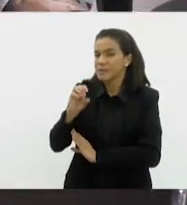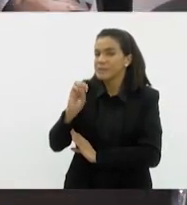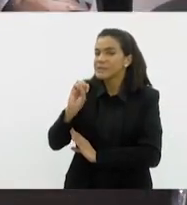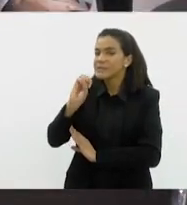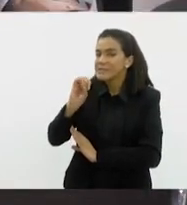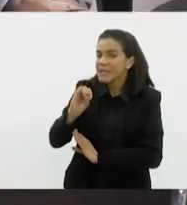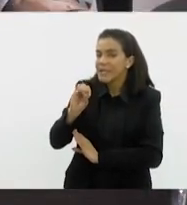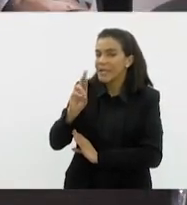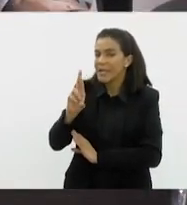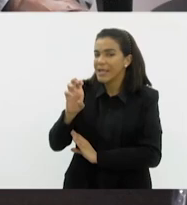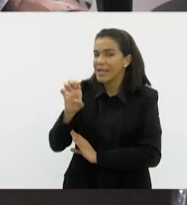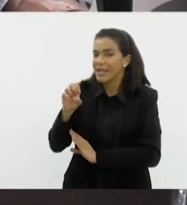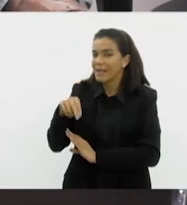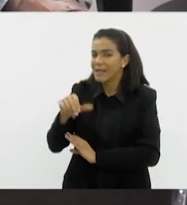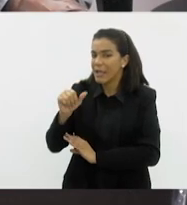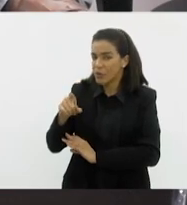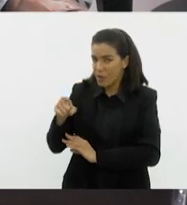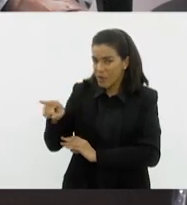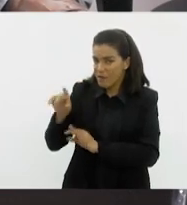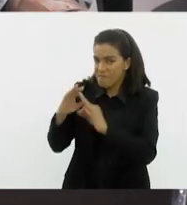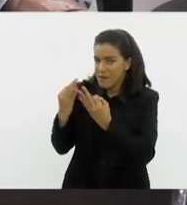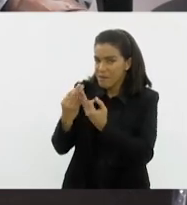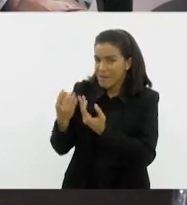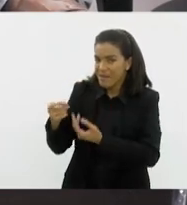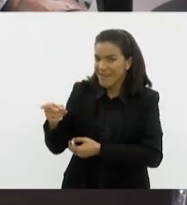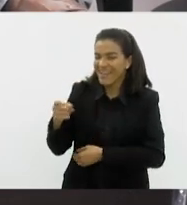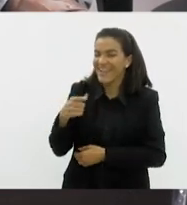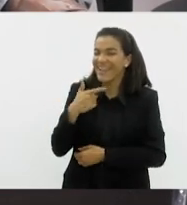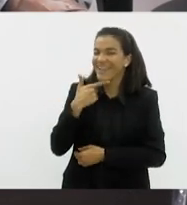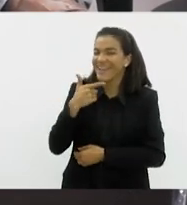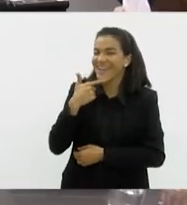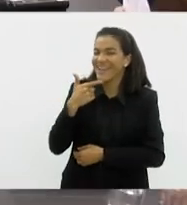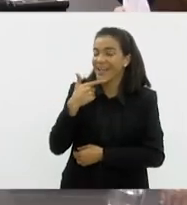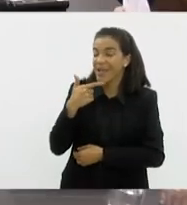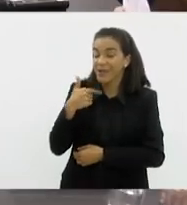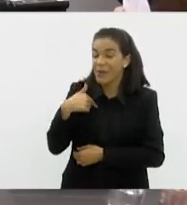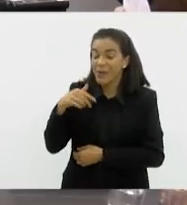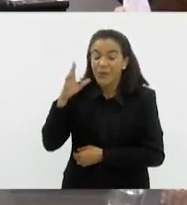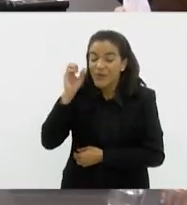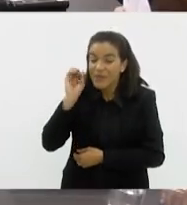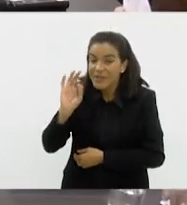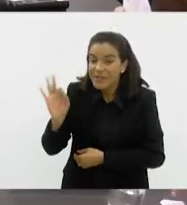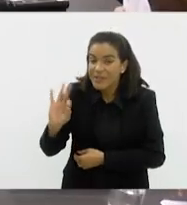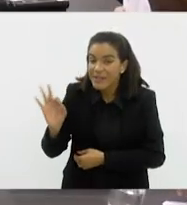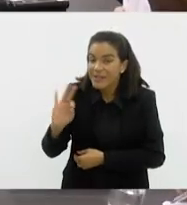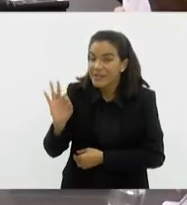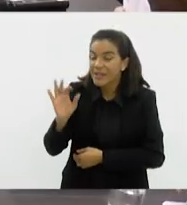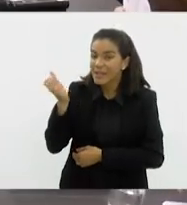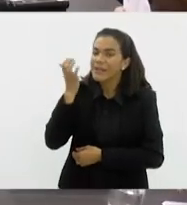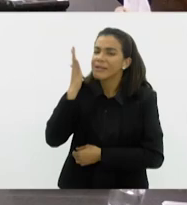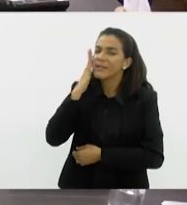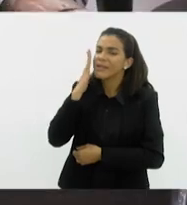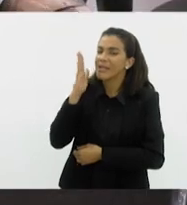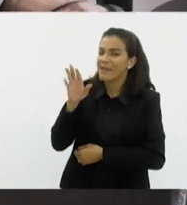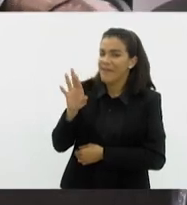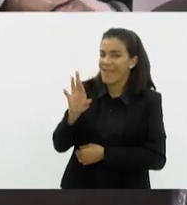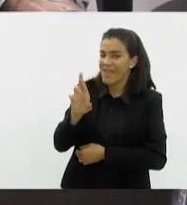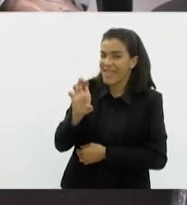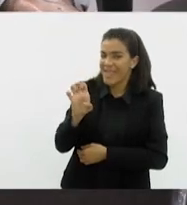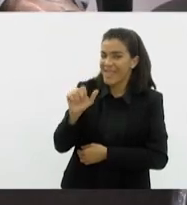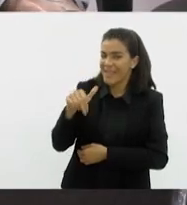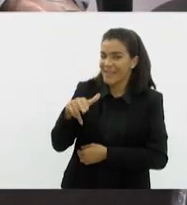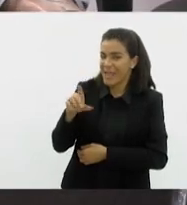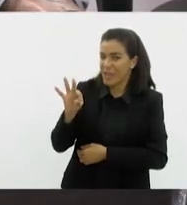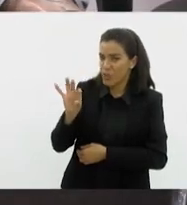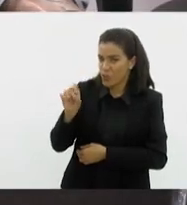Renato Cozzolino é parente dele. Eu não escutei, deputado Luiz Paulo, de quê? Queria saber se o Renato Cozzolino é parente